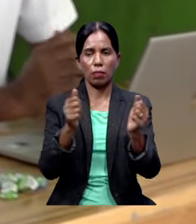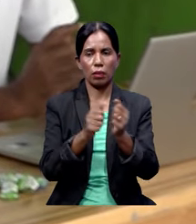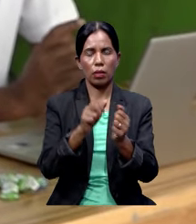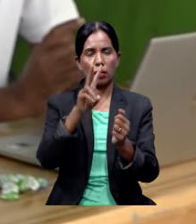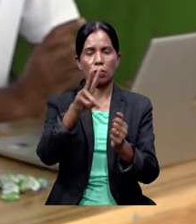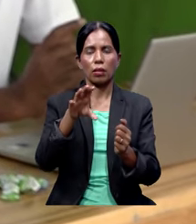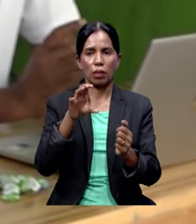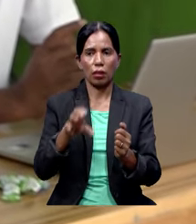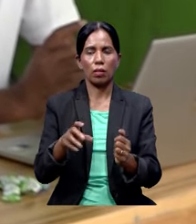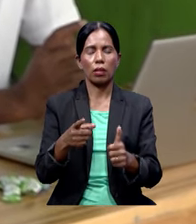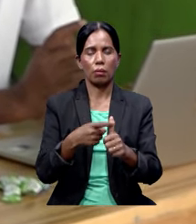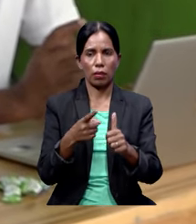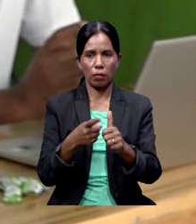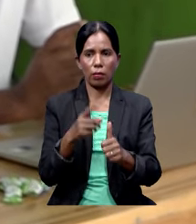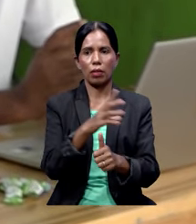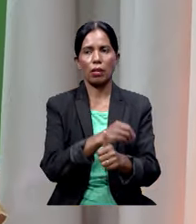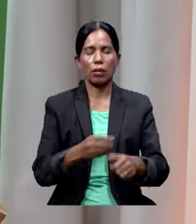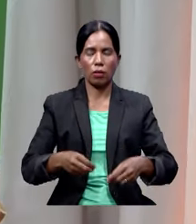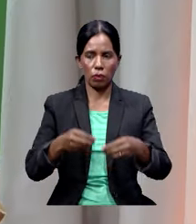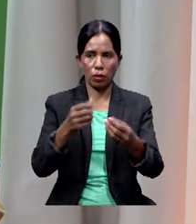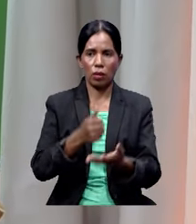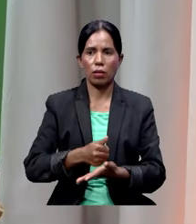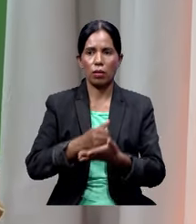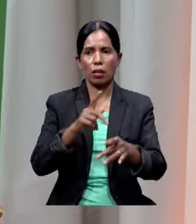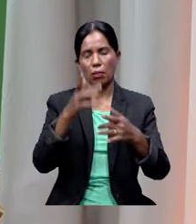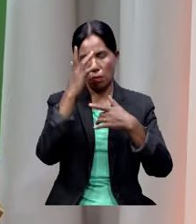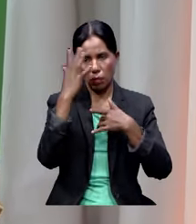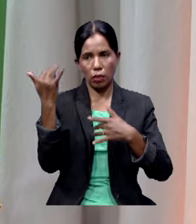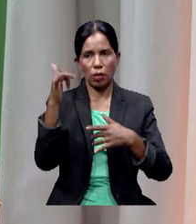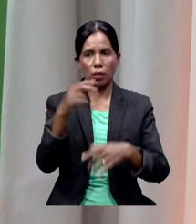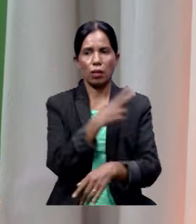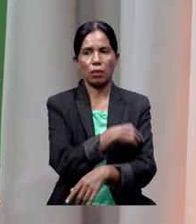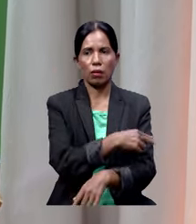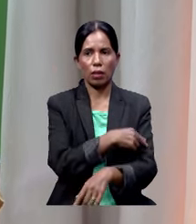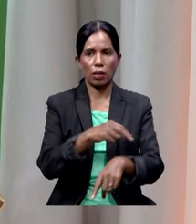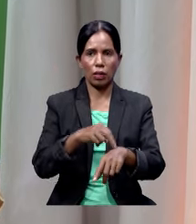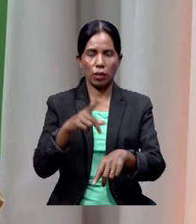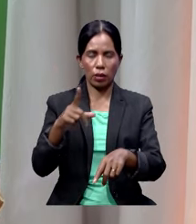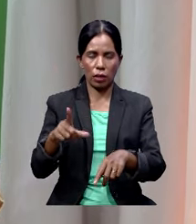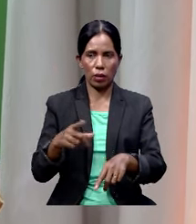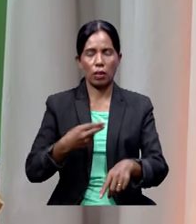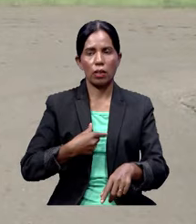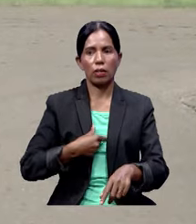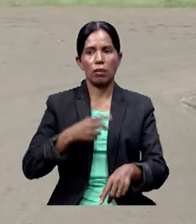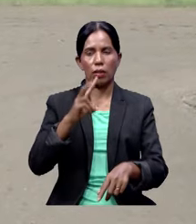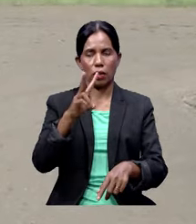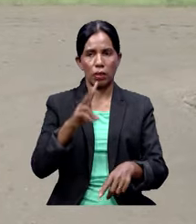resin iha primeira fase atu fo atendimento ba paciente sira e Hospital Nacional Guido Valadares.